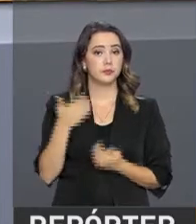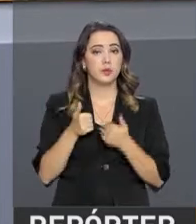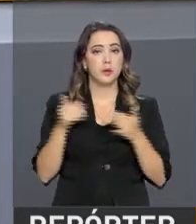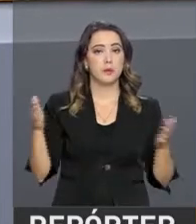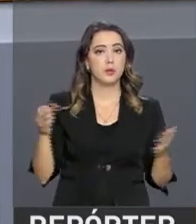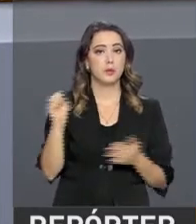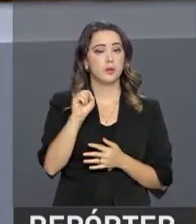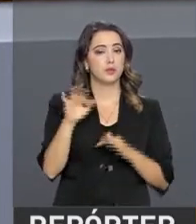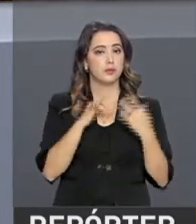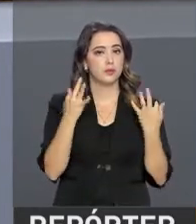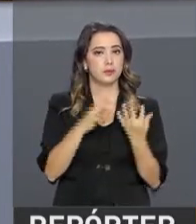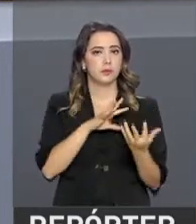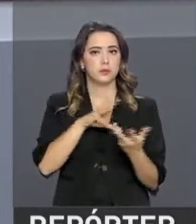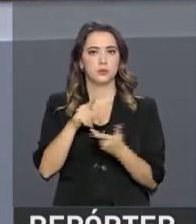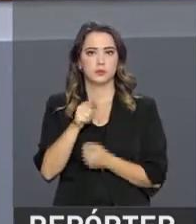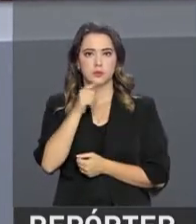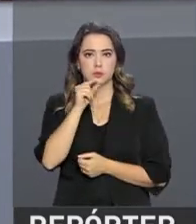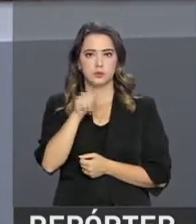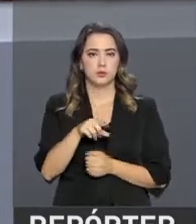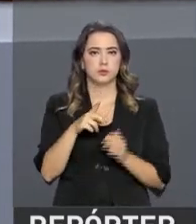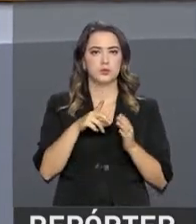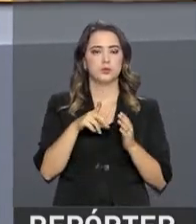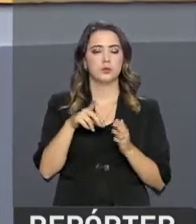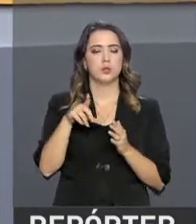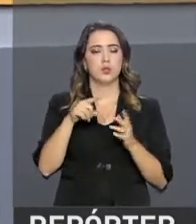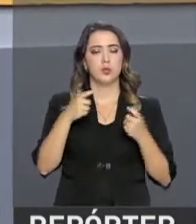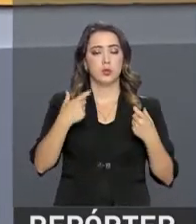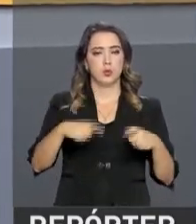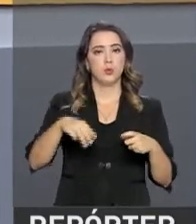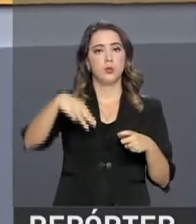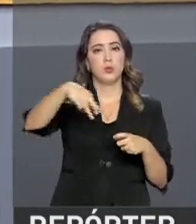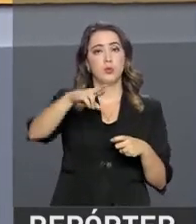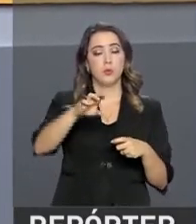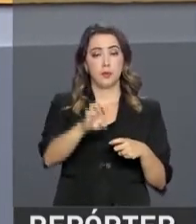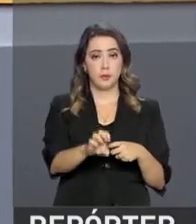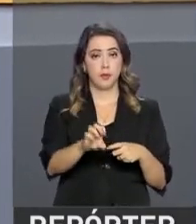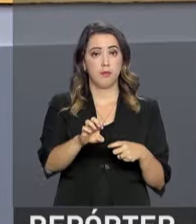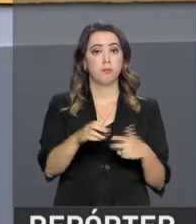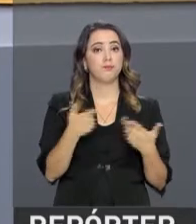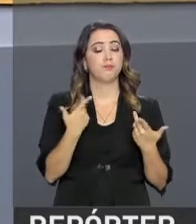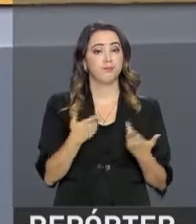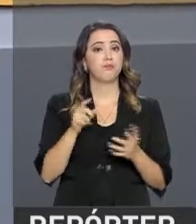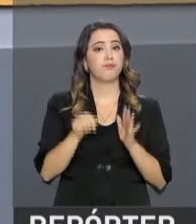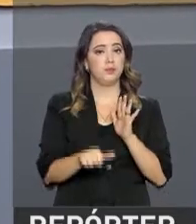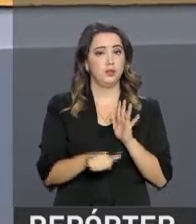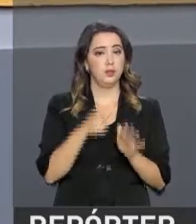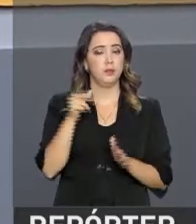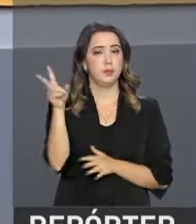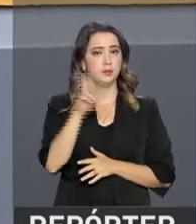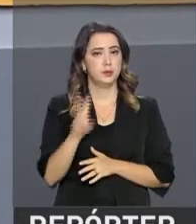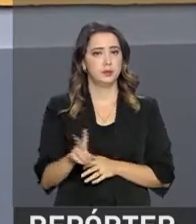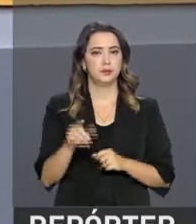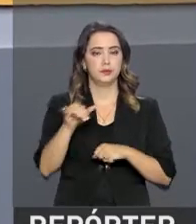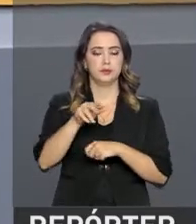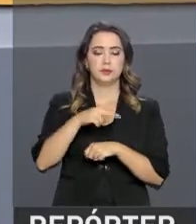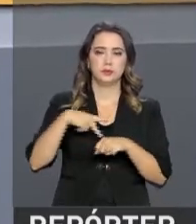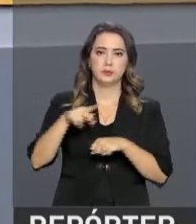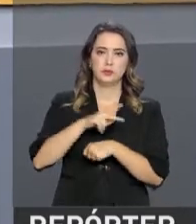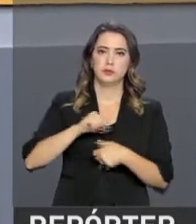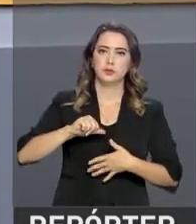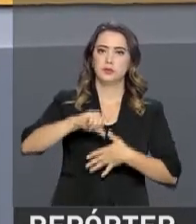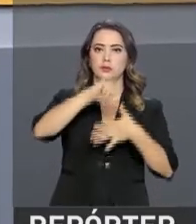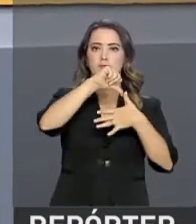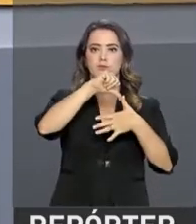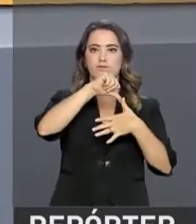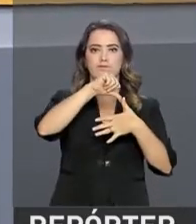abriu o 8º Fórum Mundial da Água no Palácio do Itamaraty, aqui em Brasília. É a primeira vez que um país do Hemisfério Sul sedia